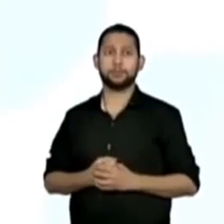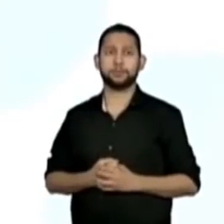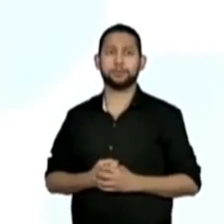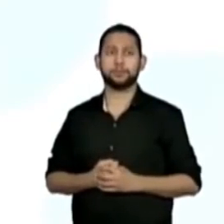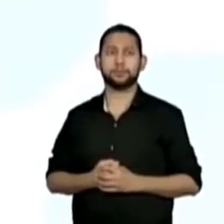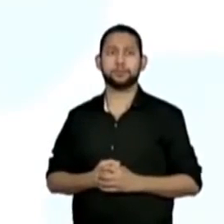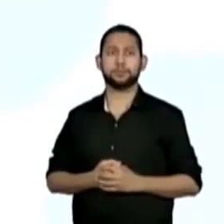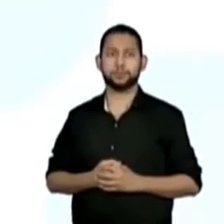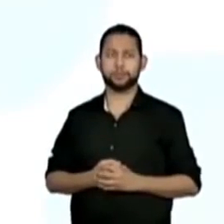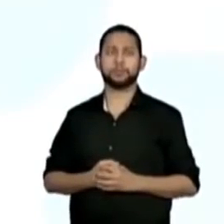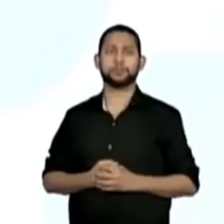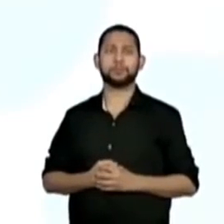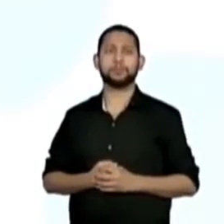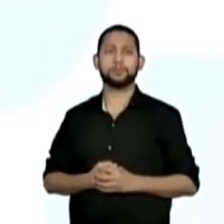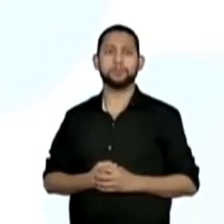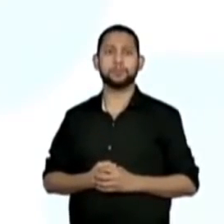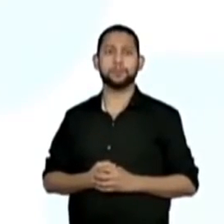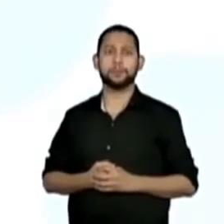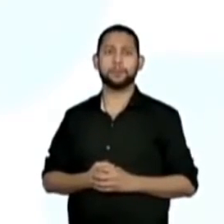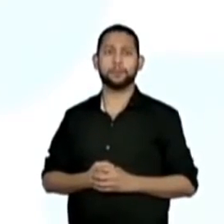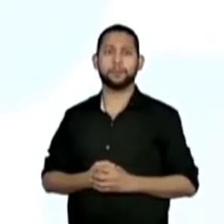dividido por 2